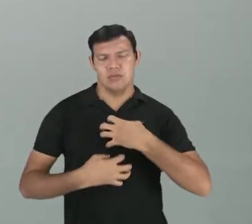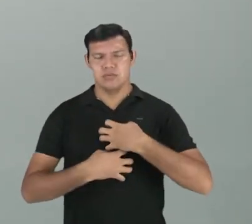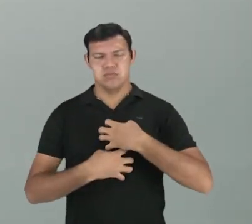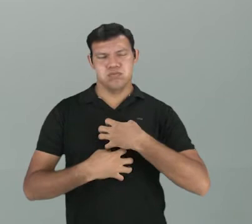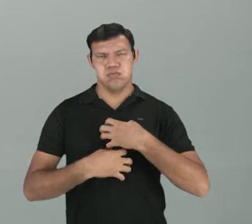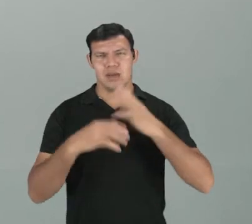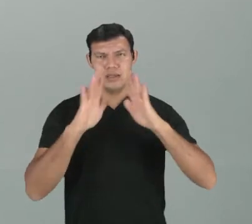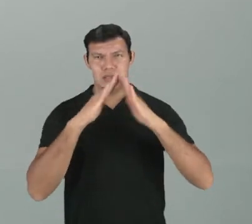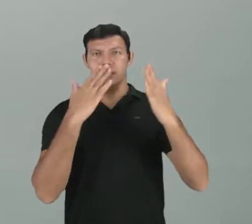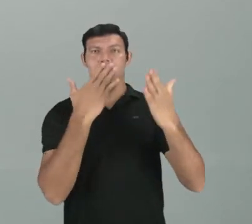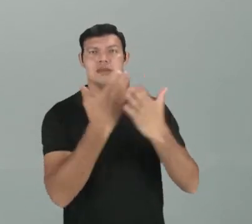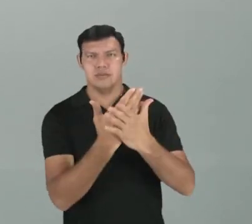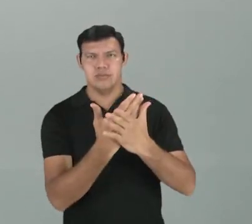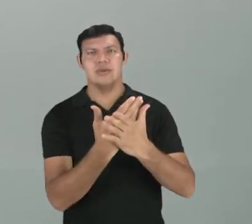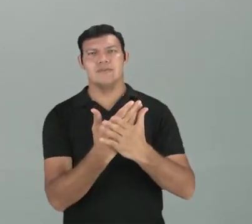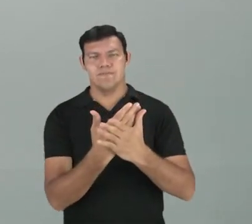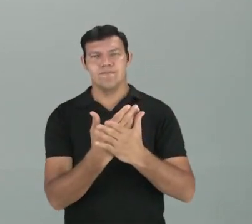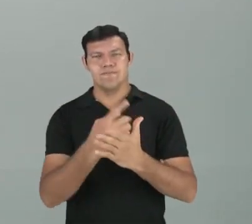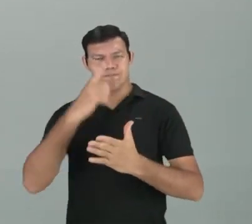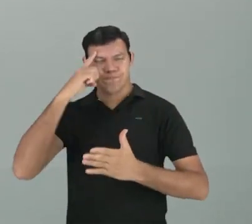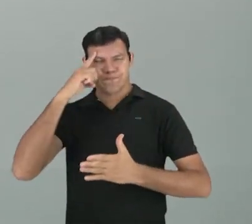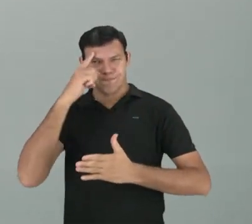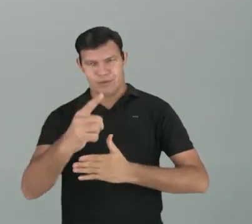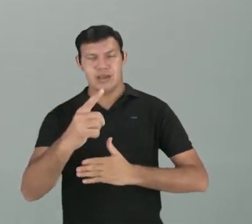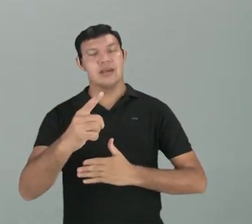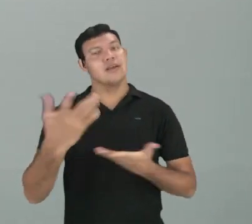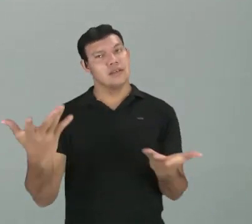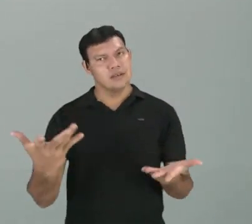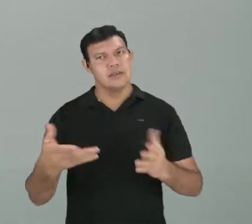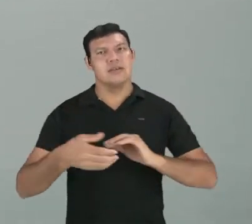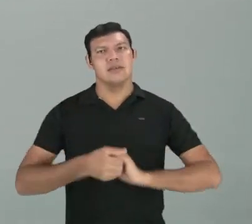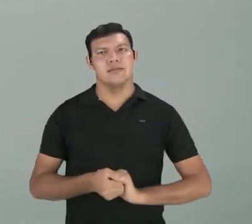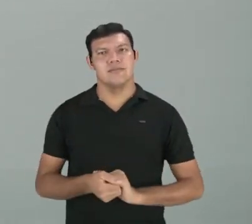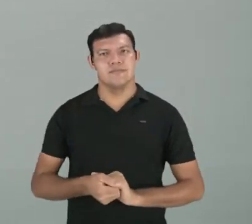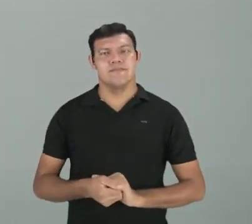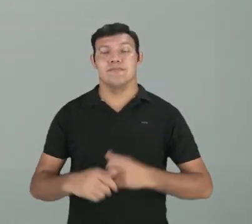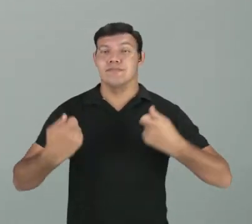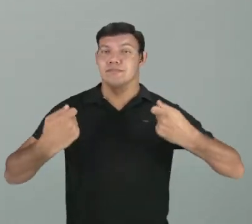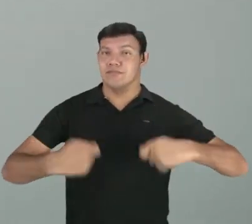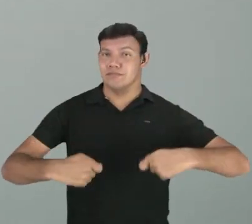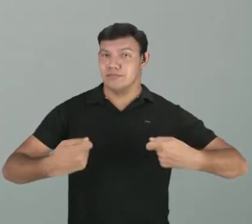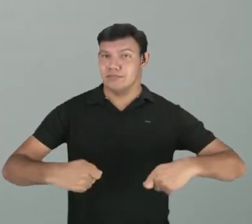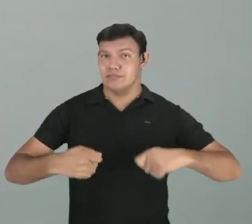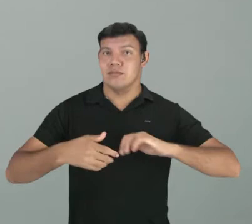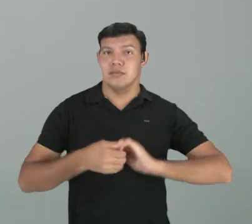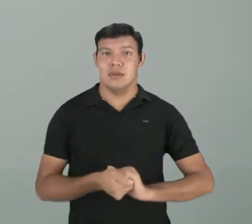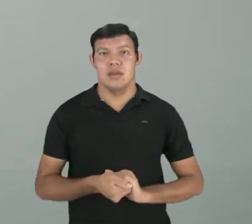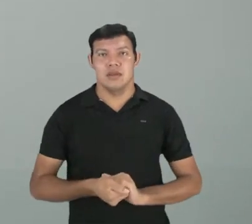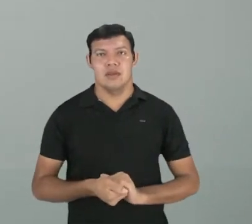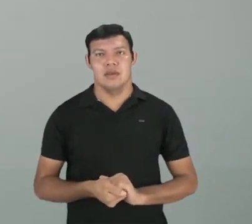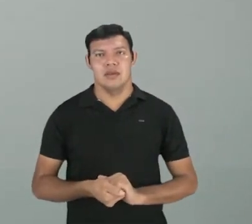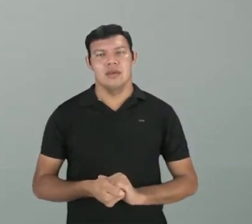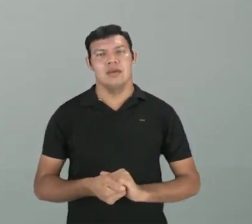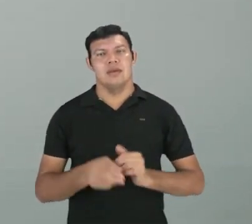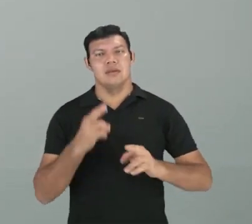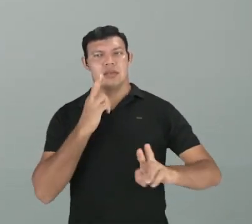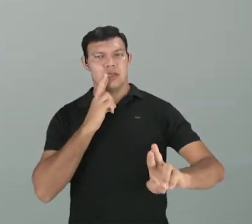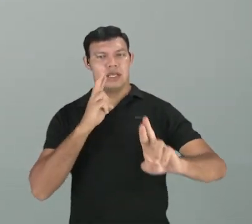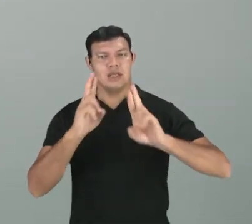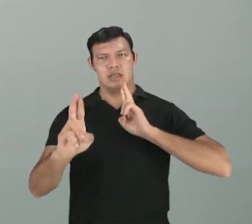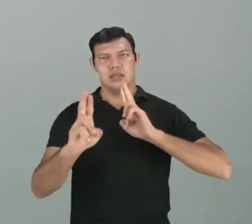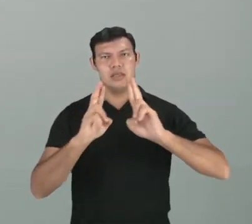que a escola disse para ser feito, por exemplo, os poemas. Tinha que ser, por exemplo, tinha que ter